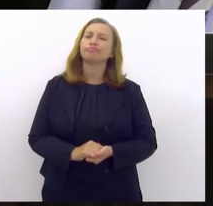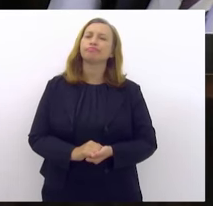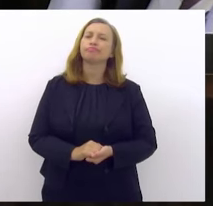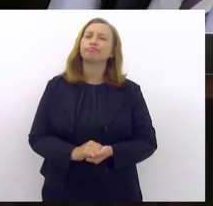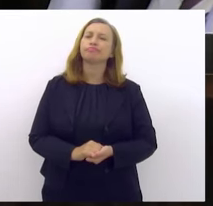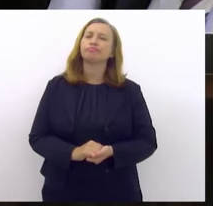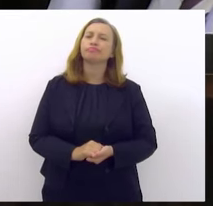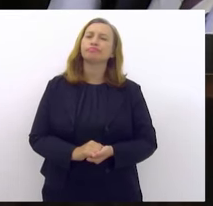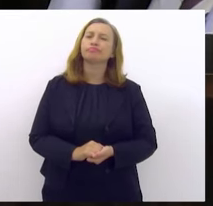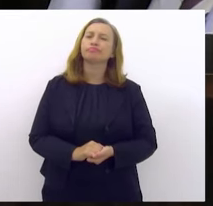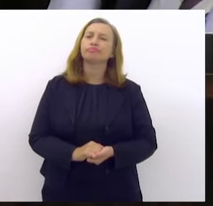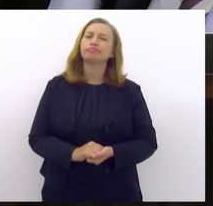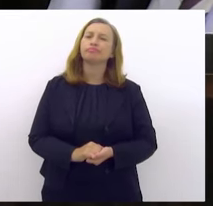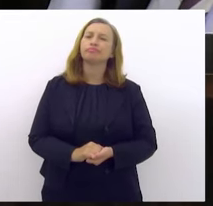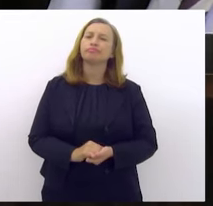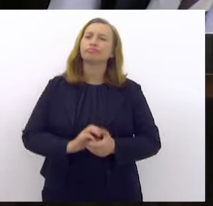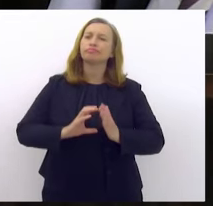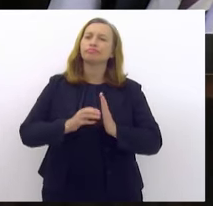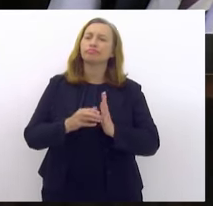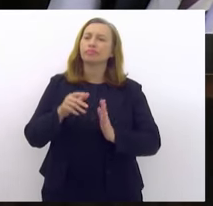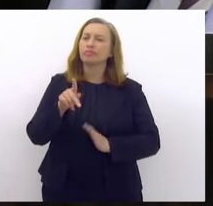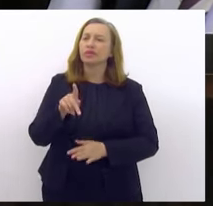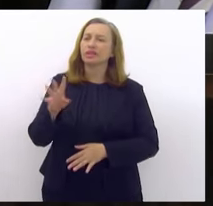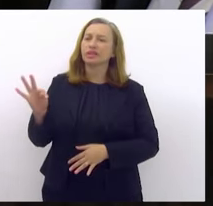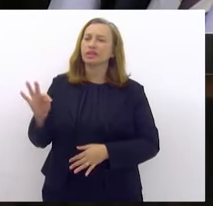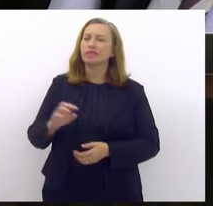A bancada do PT.